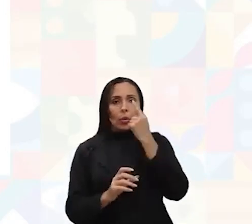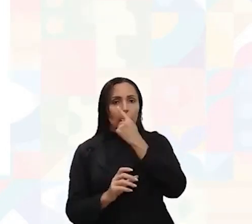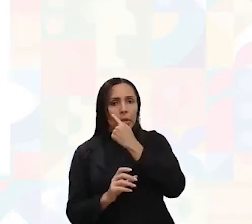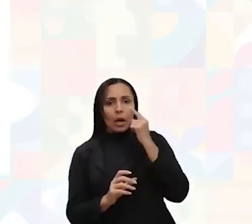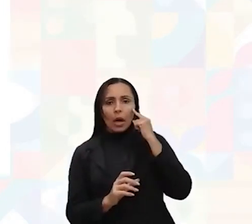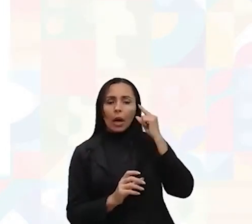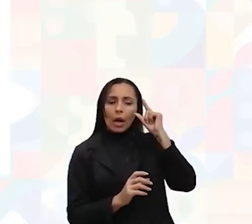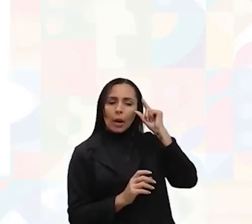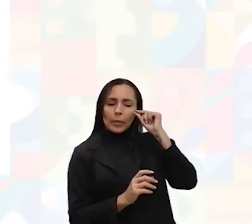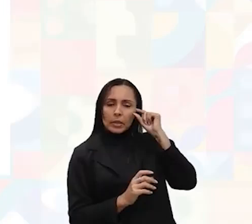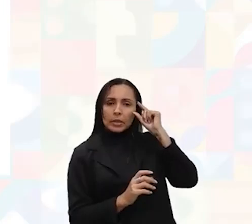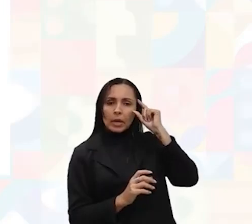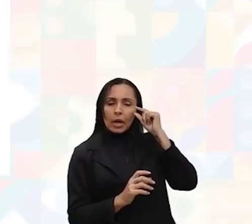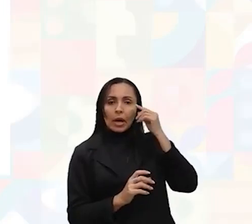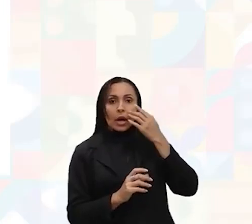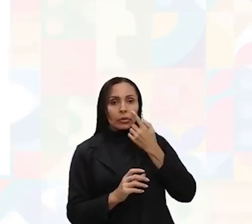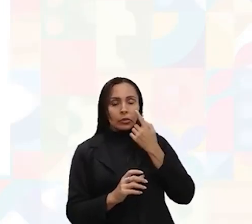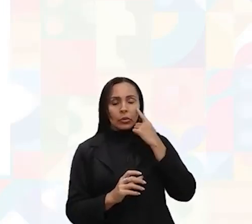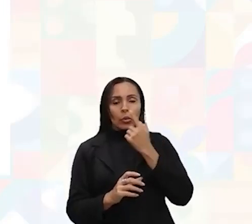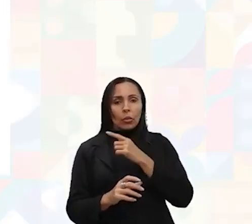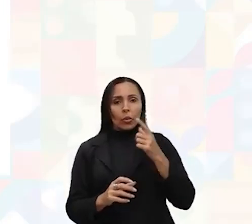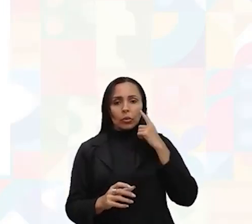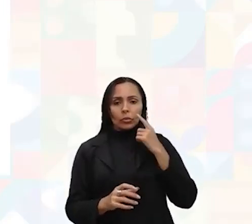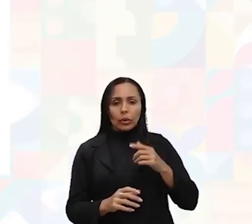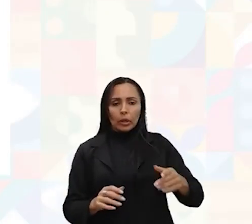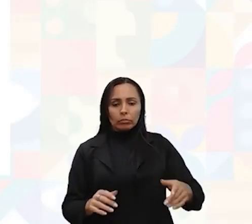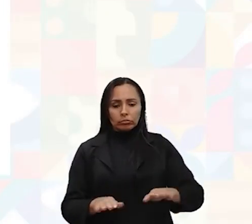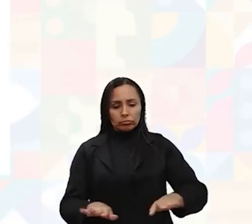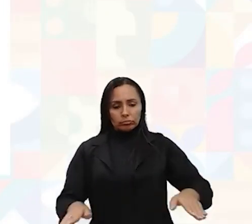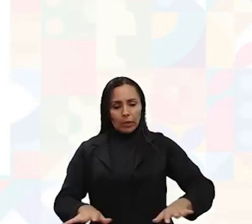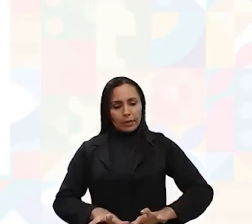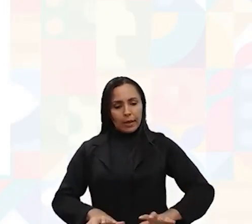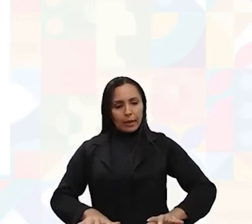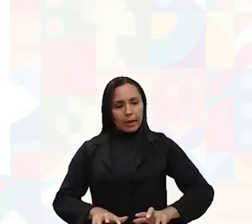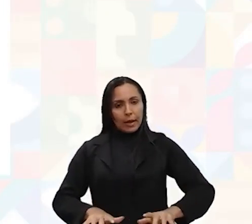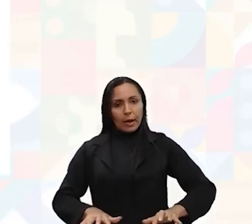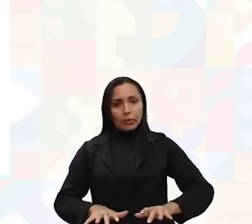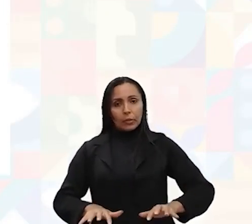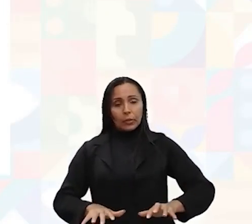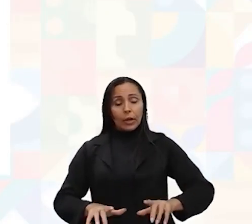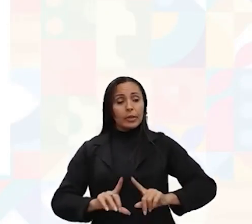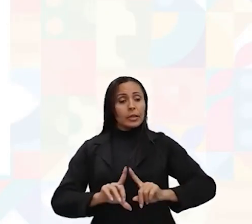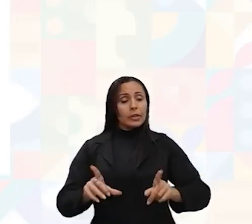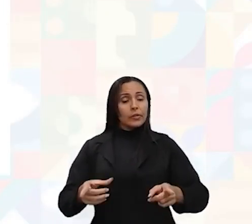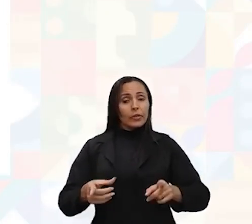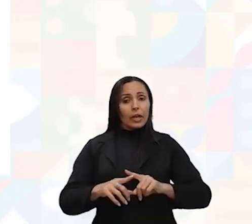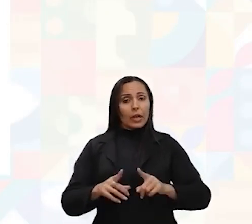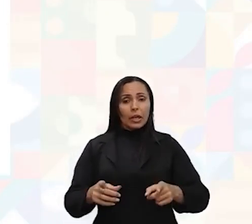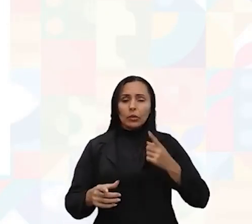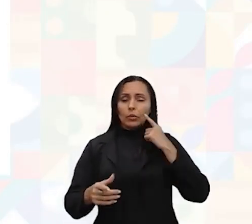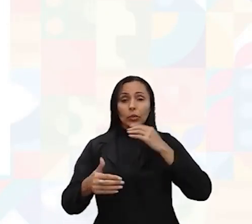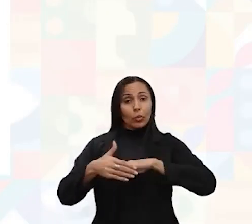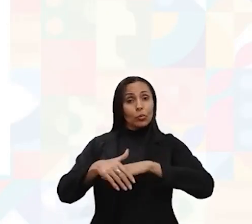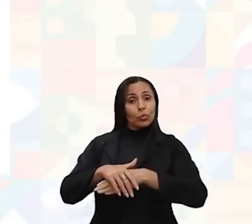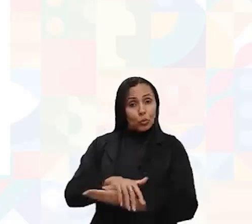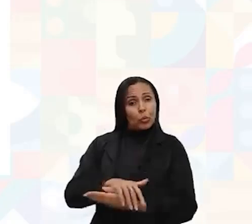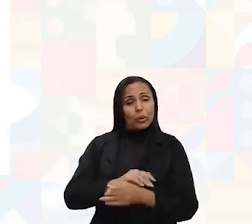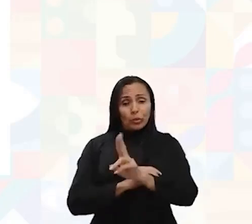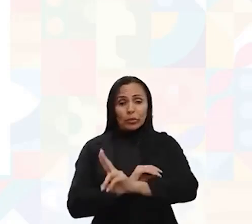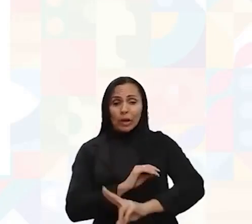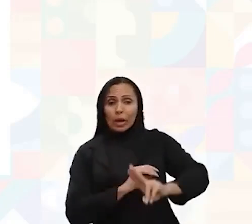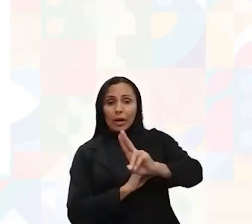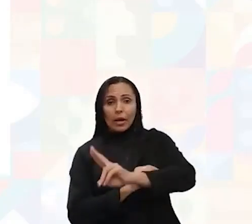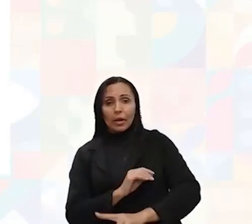olhos. O outro é um teclado totalmente diferente desse convencional, né, o que a gente está acostumado,